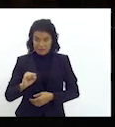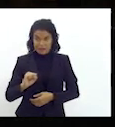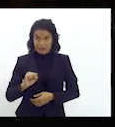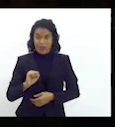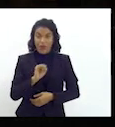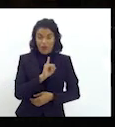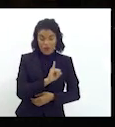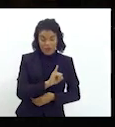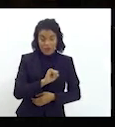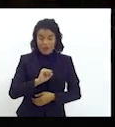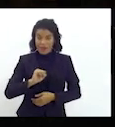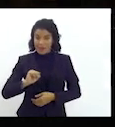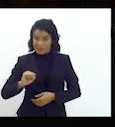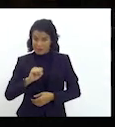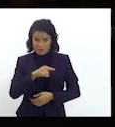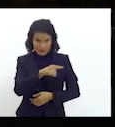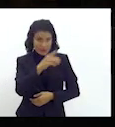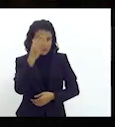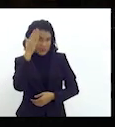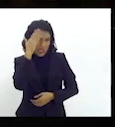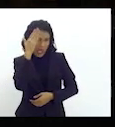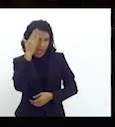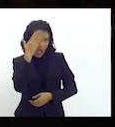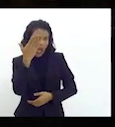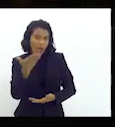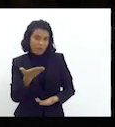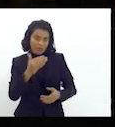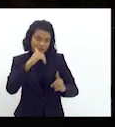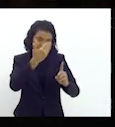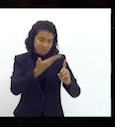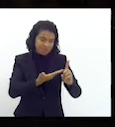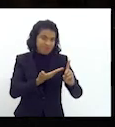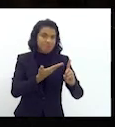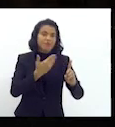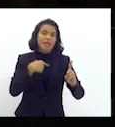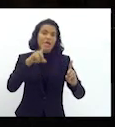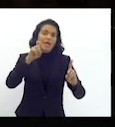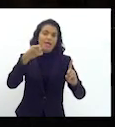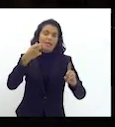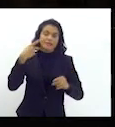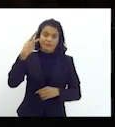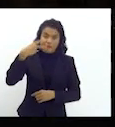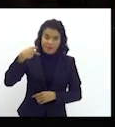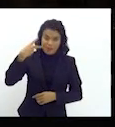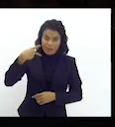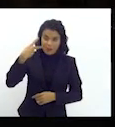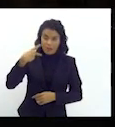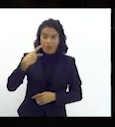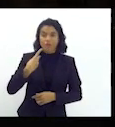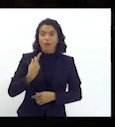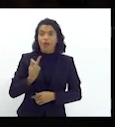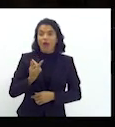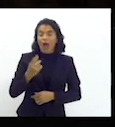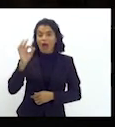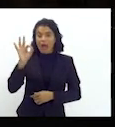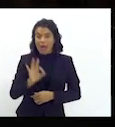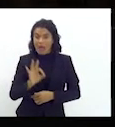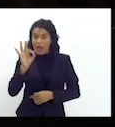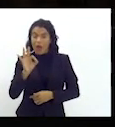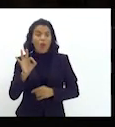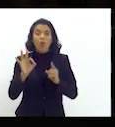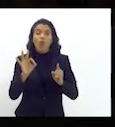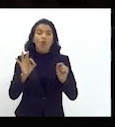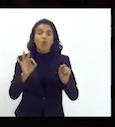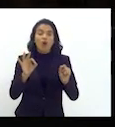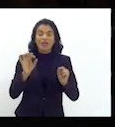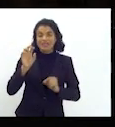porque o ISS como excelência vossa excelência foi vereador alíquota máxima é